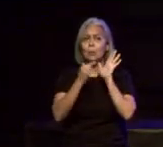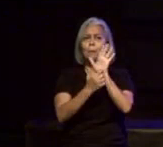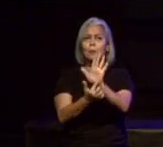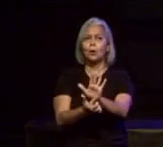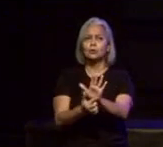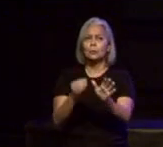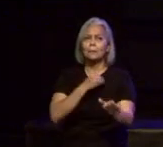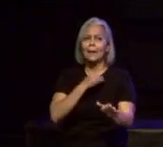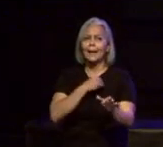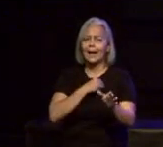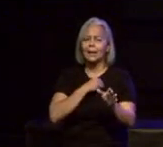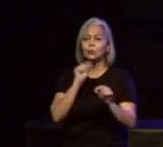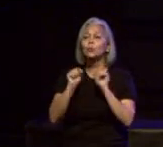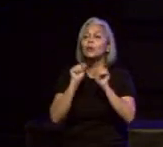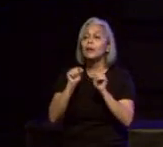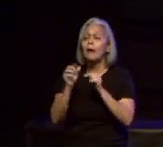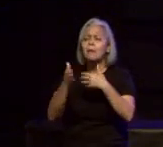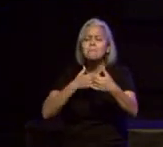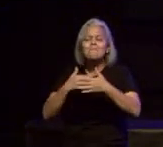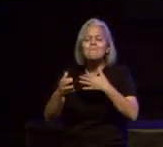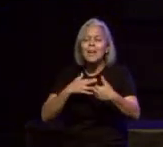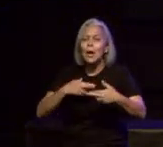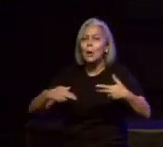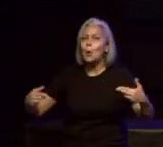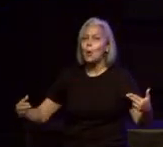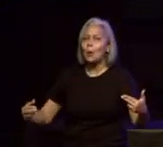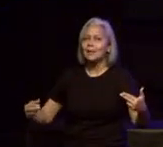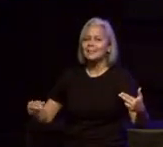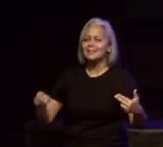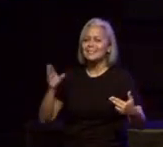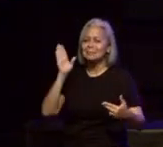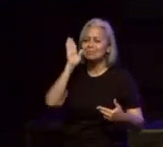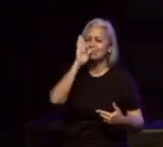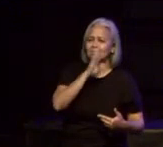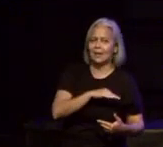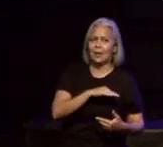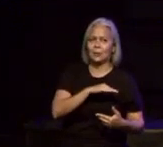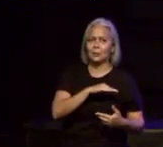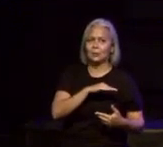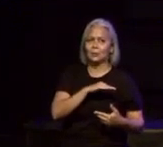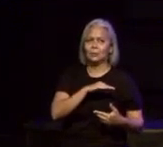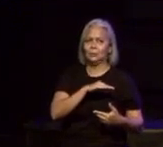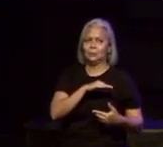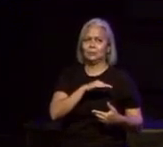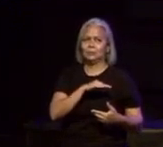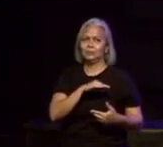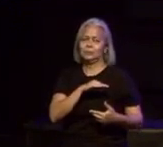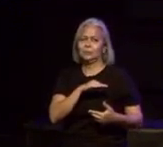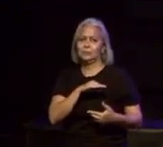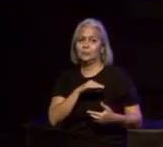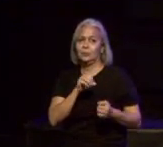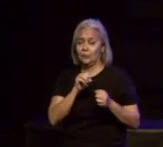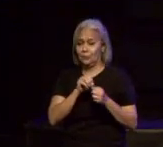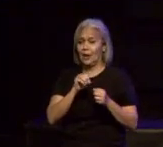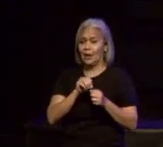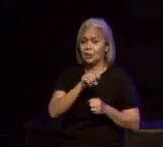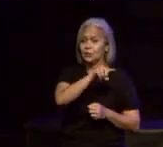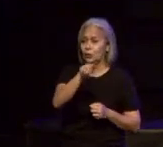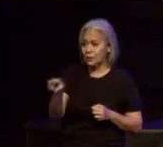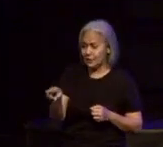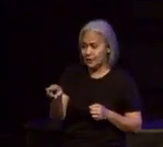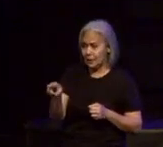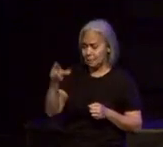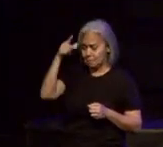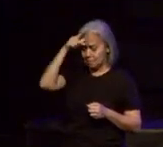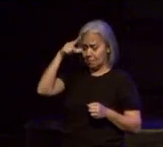qualquer coisa que faça mal. Não precisa estar numa lista bem definida. Qualquer coisa que faça mal a você mesmo.